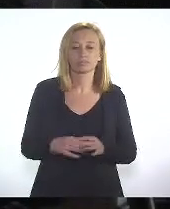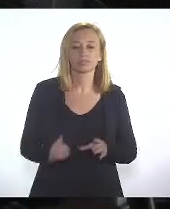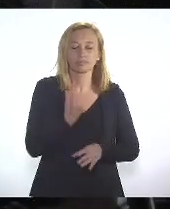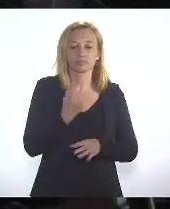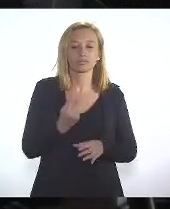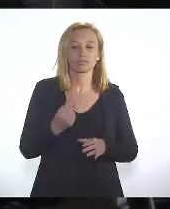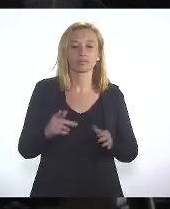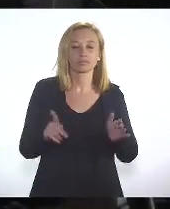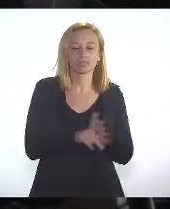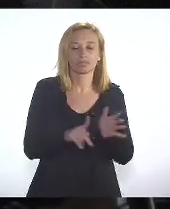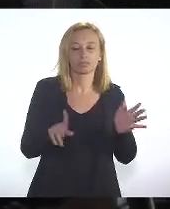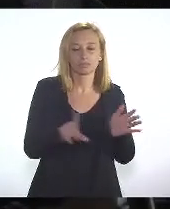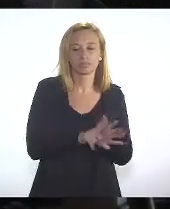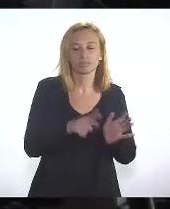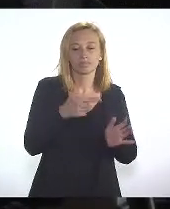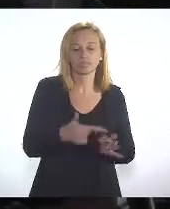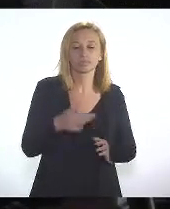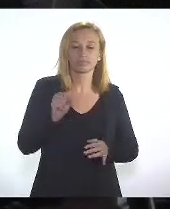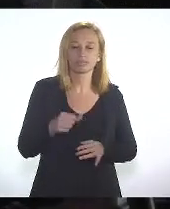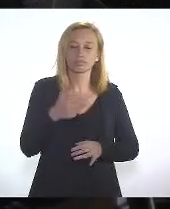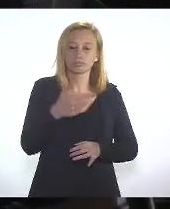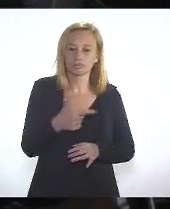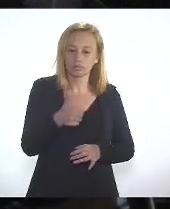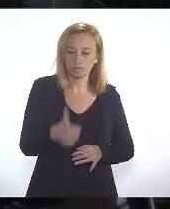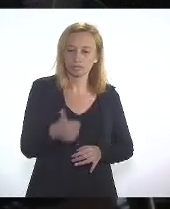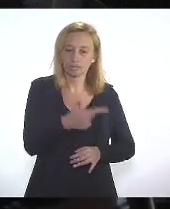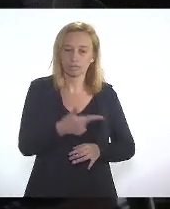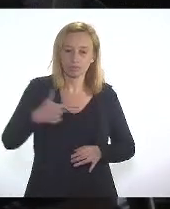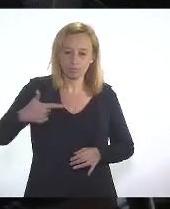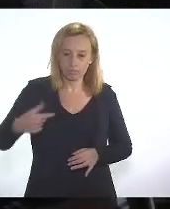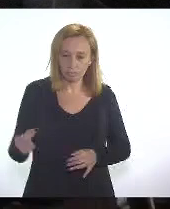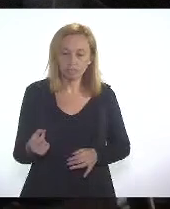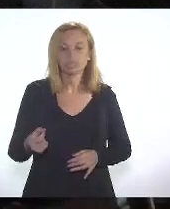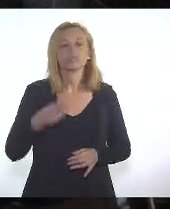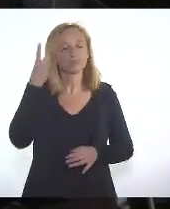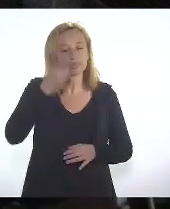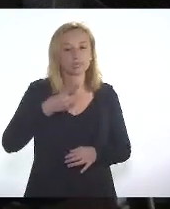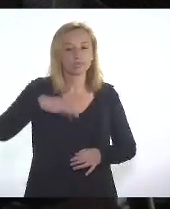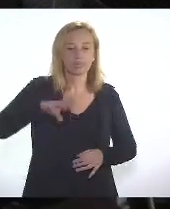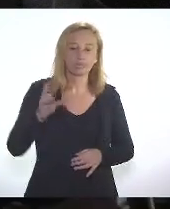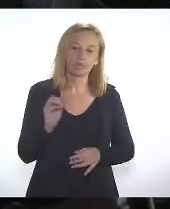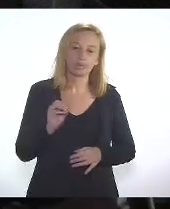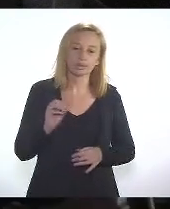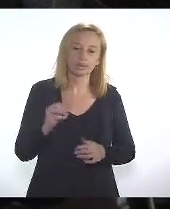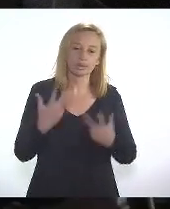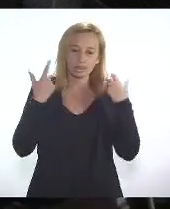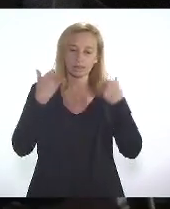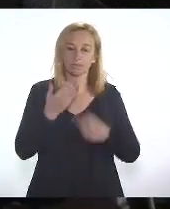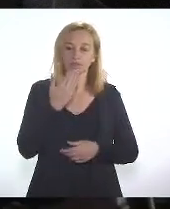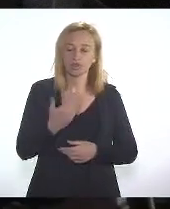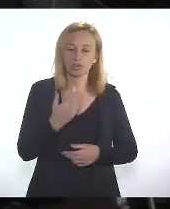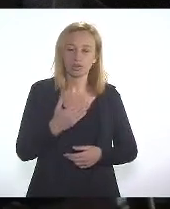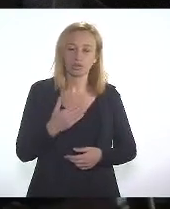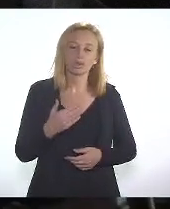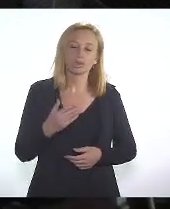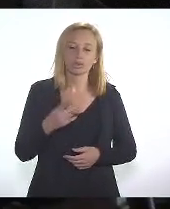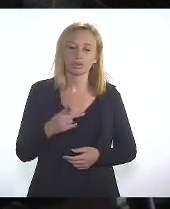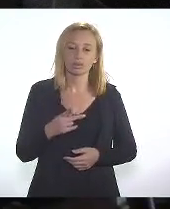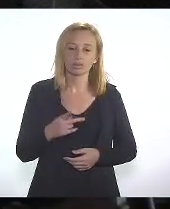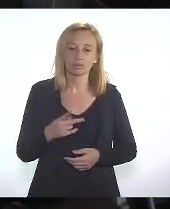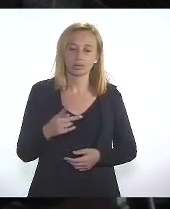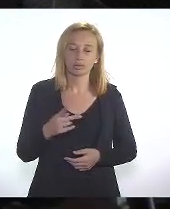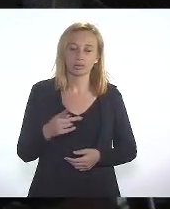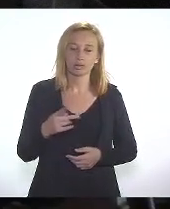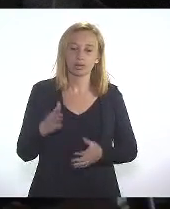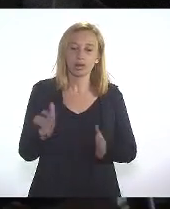lei 2881/2020, de autoria do deputado Márcio Canela, retirado de pauta a pedido do autor. Aleluia,